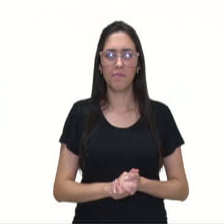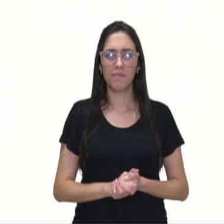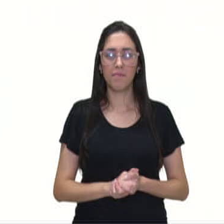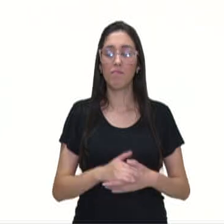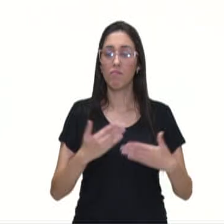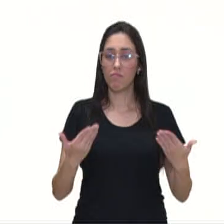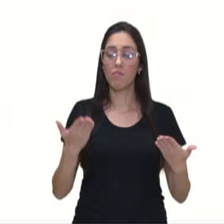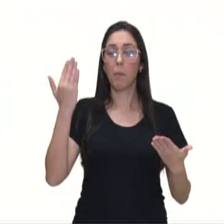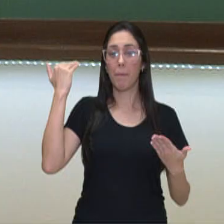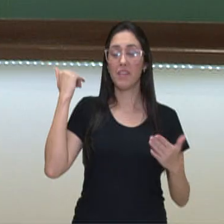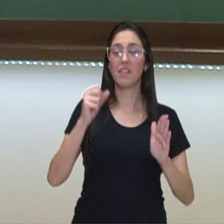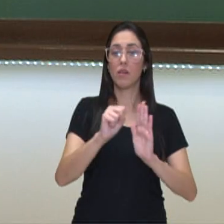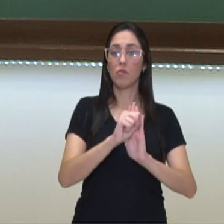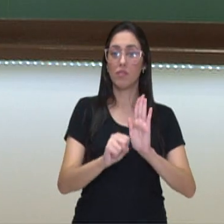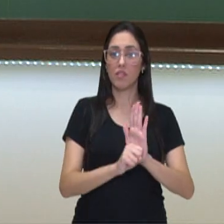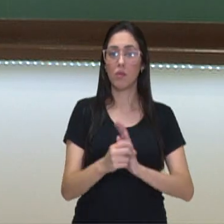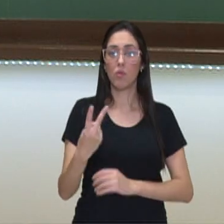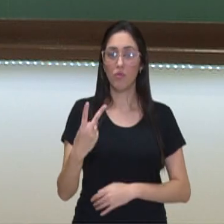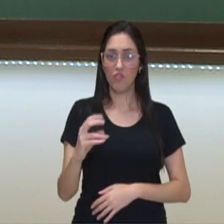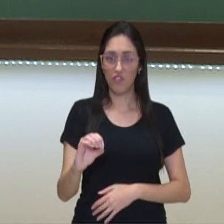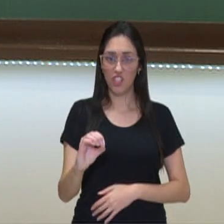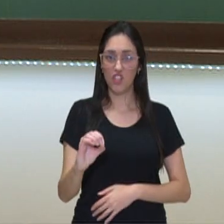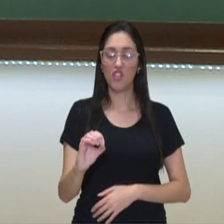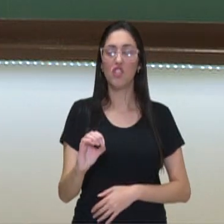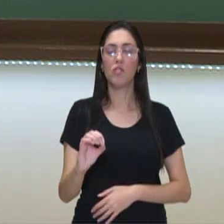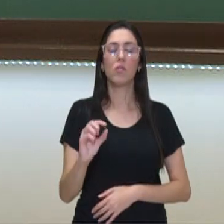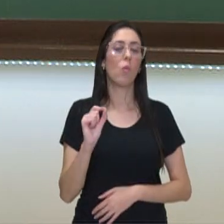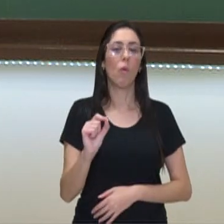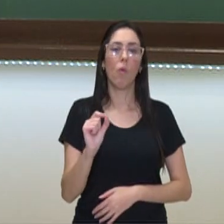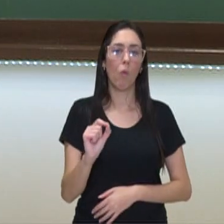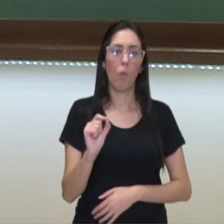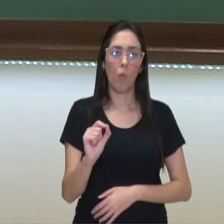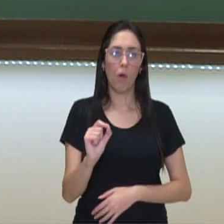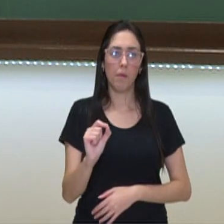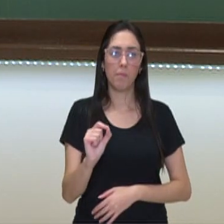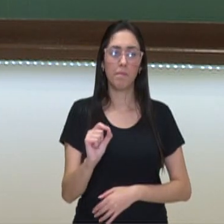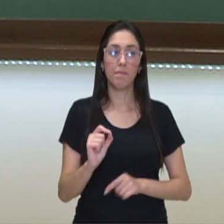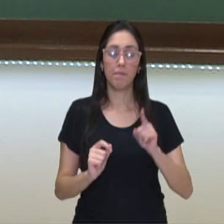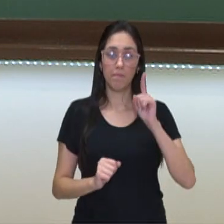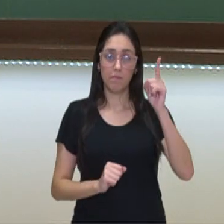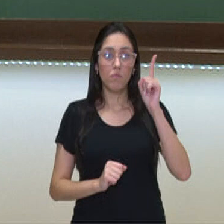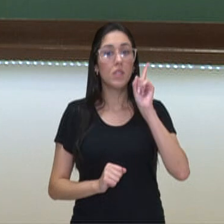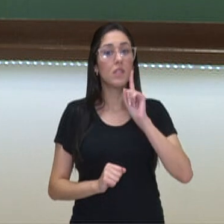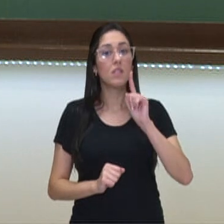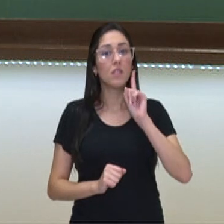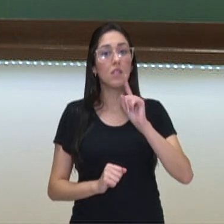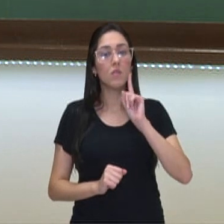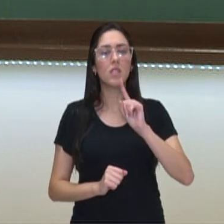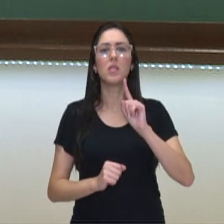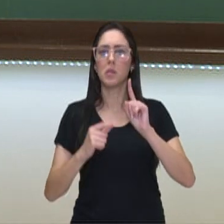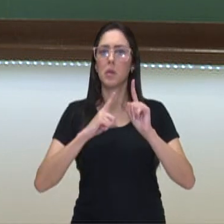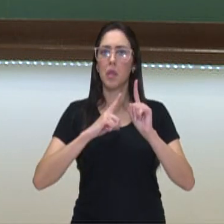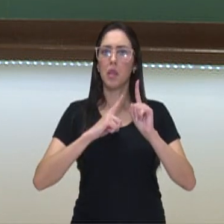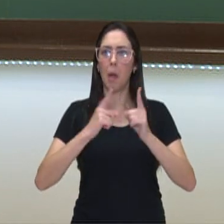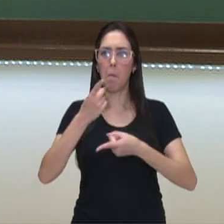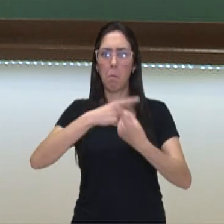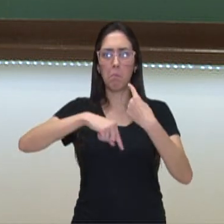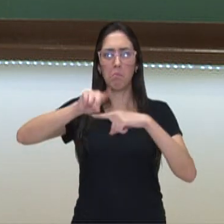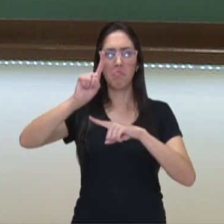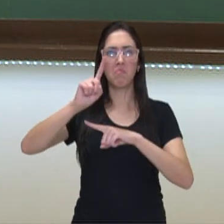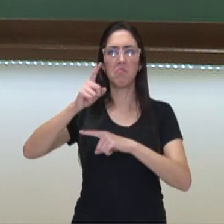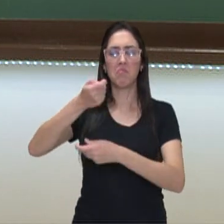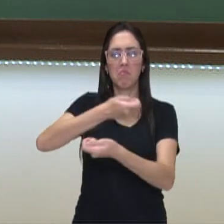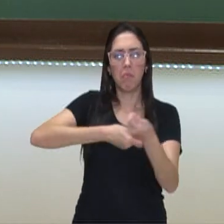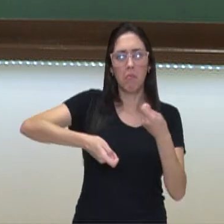no século XX, então, aconteceu dos Estados Unidos se tornar uma potência, né, tanto política